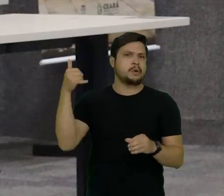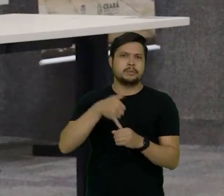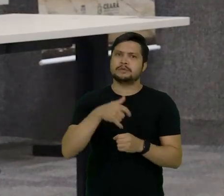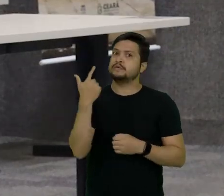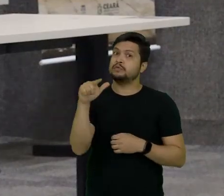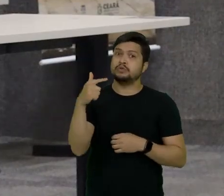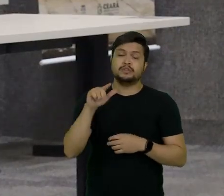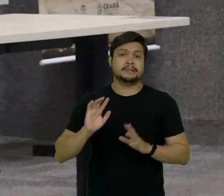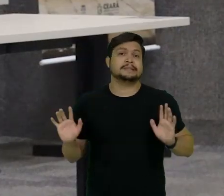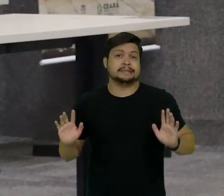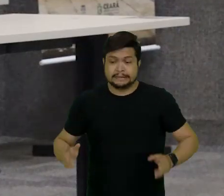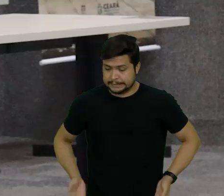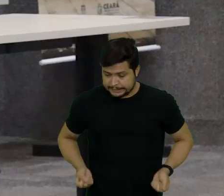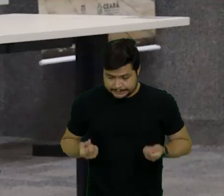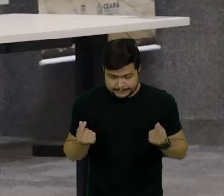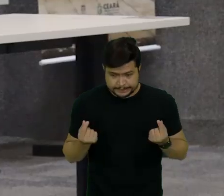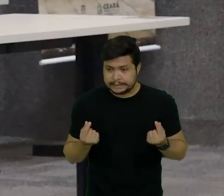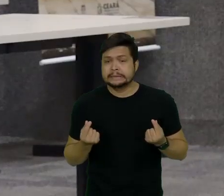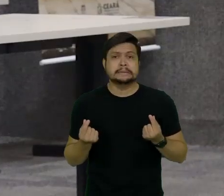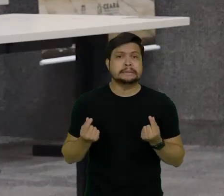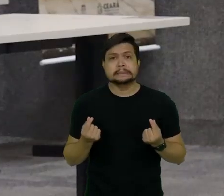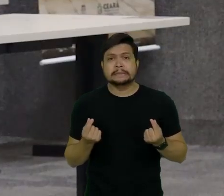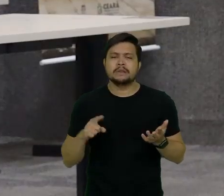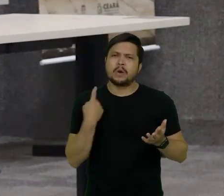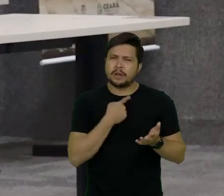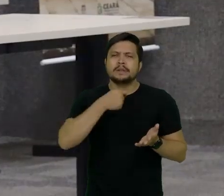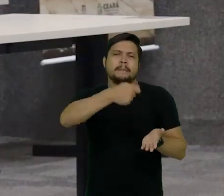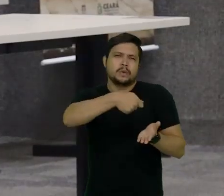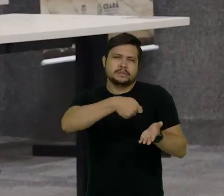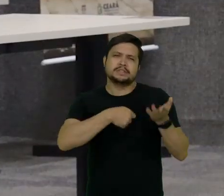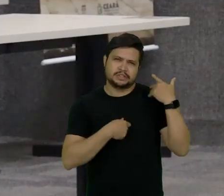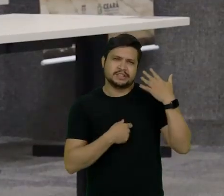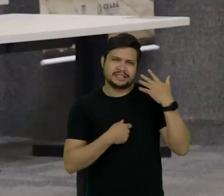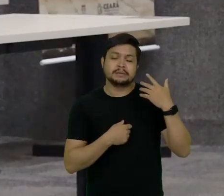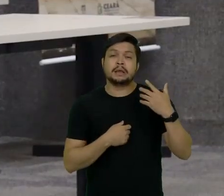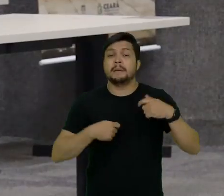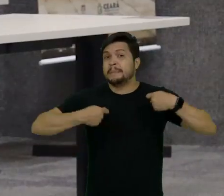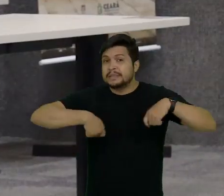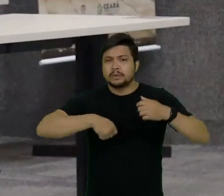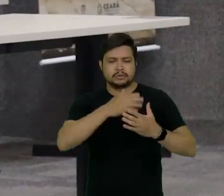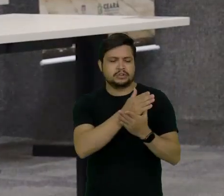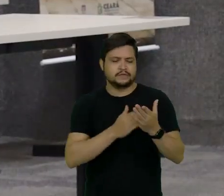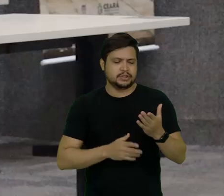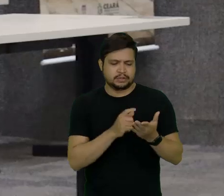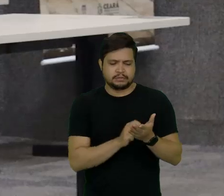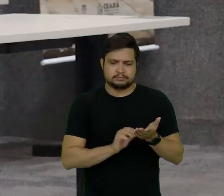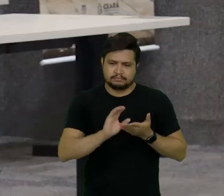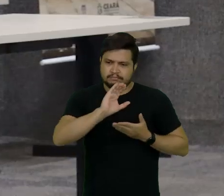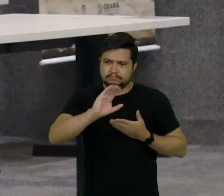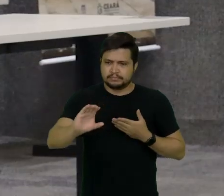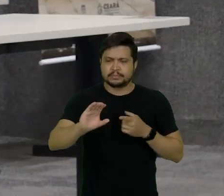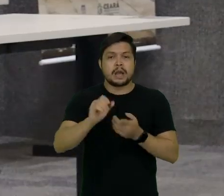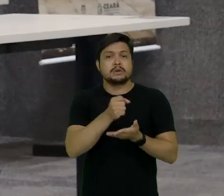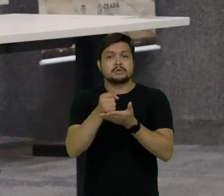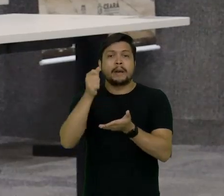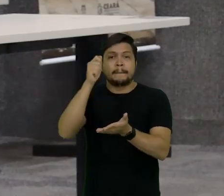A gente não tinha dinheiro, o motorista não tinha diária. A gente teve que, todo mundo bolsista, tirou um dinheirinho para pagar